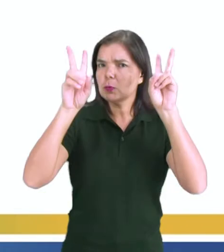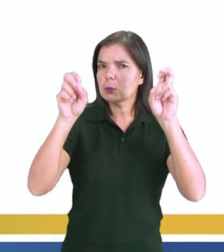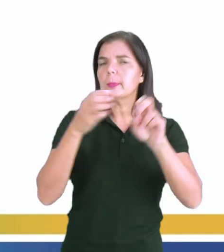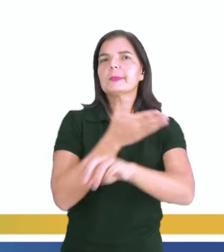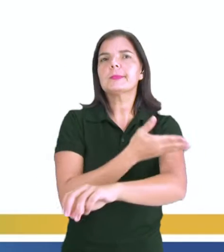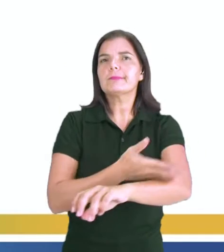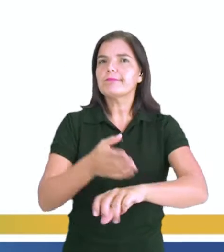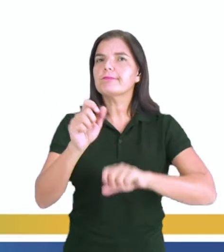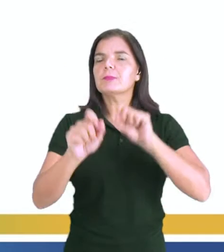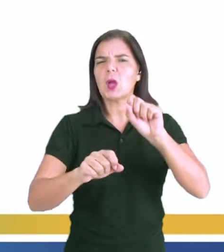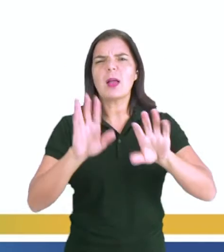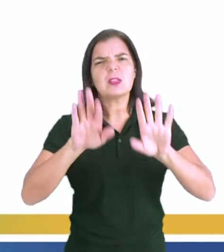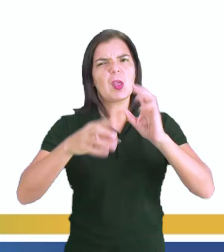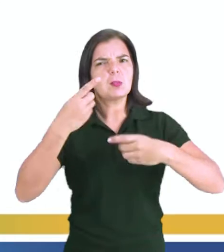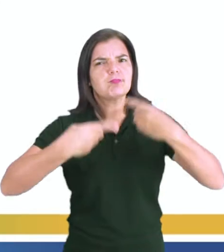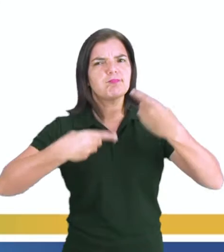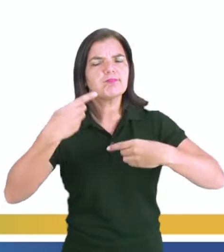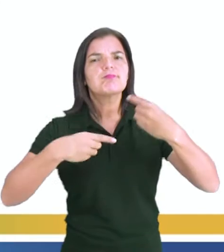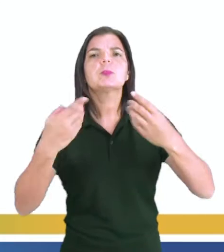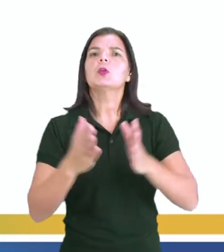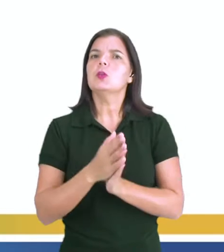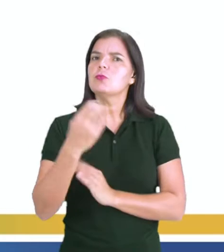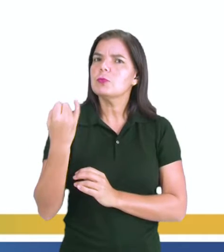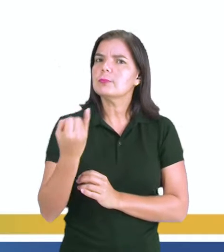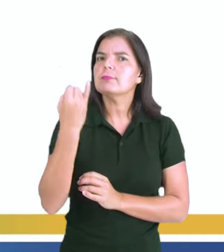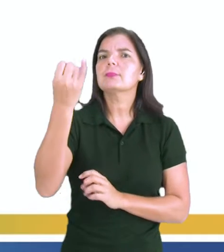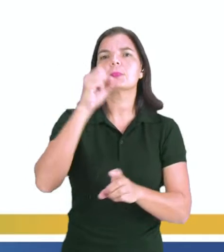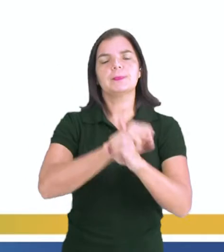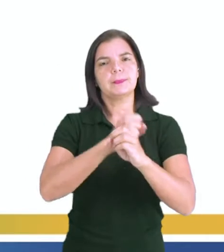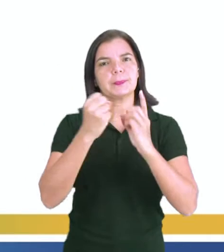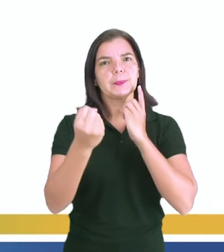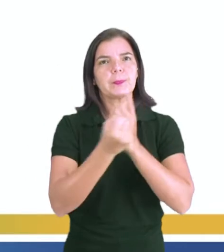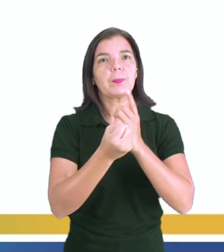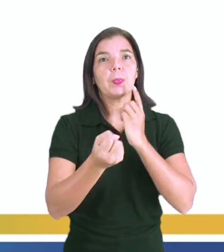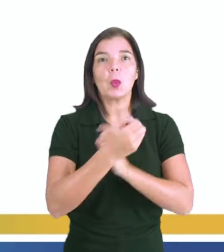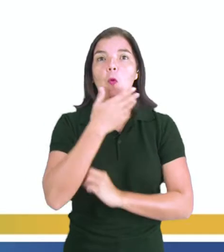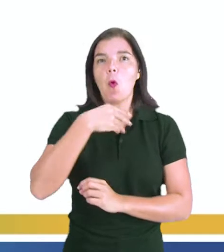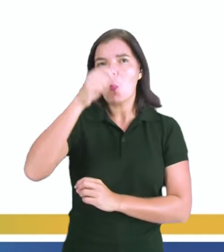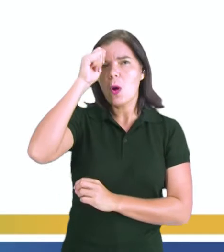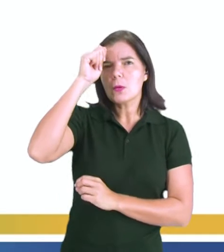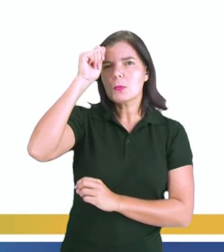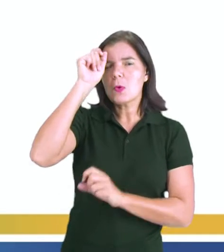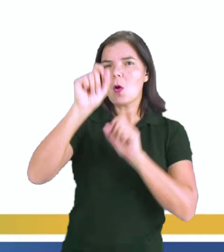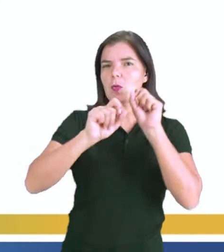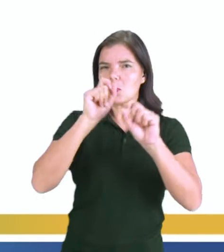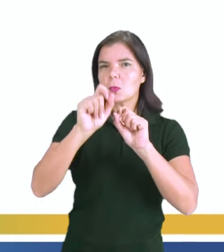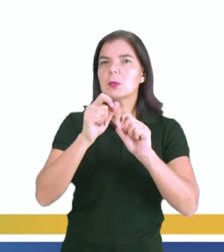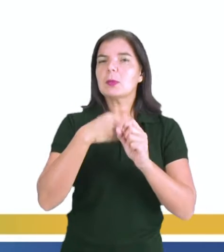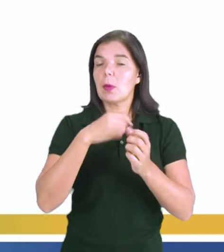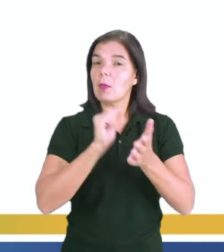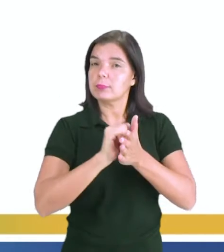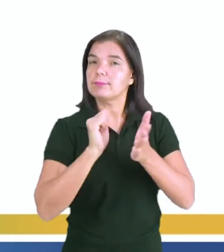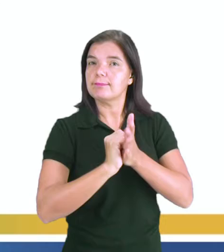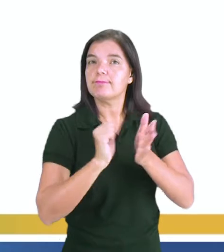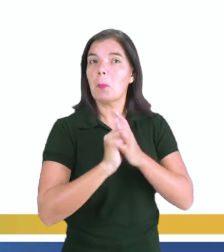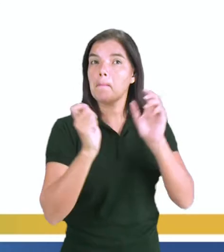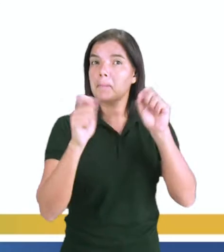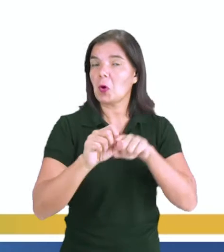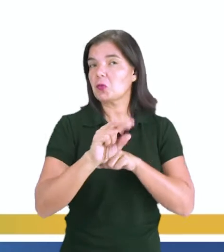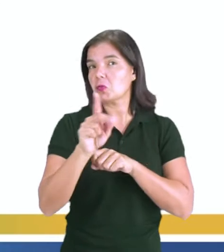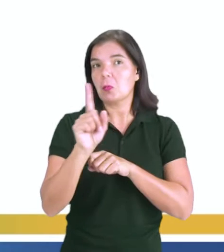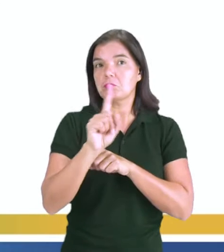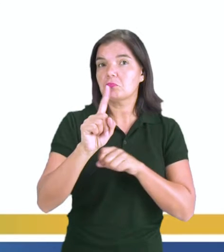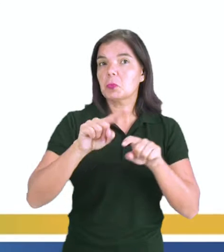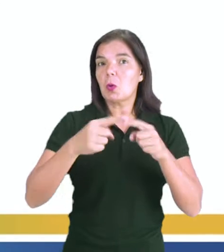temas costumam ser polêmicos e de relevância para a sociedade. O autor, também denominado articulista, pode ou